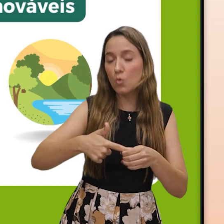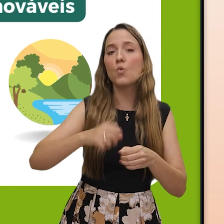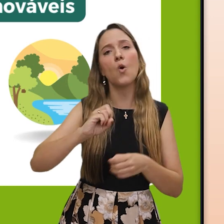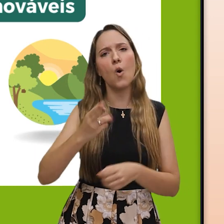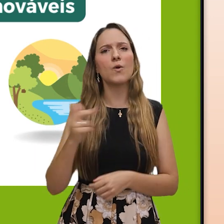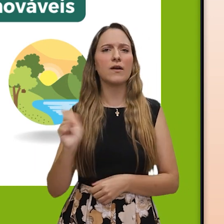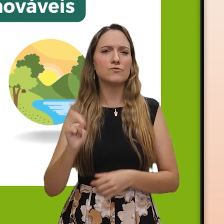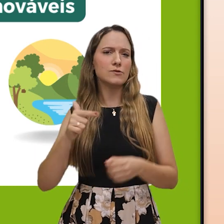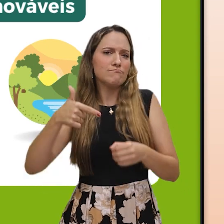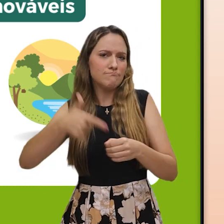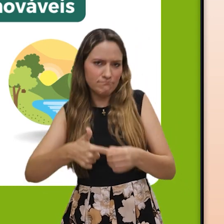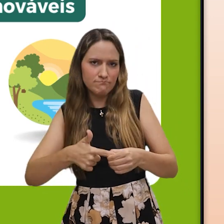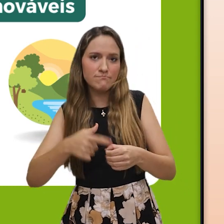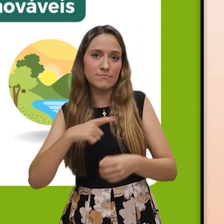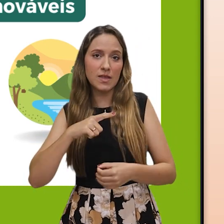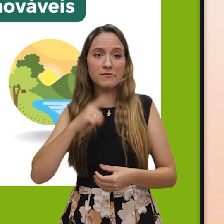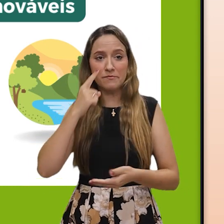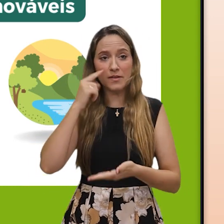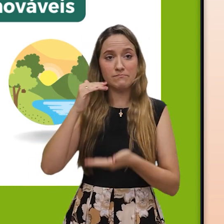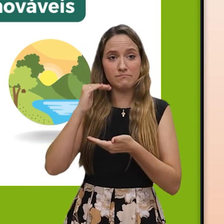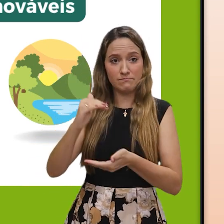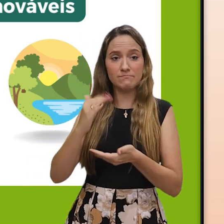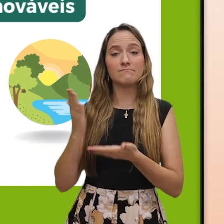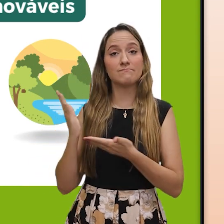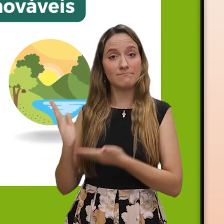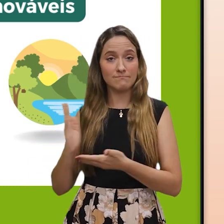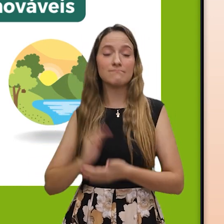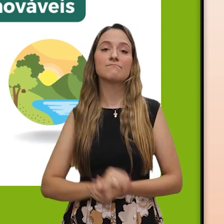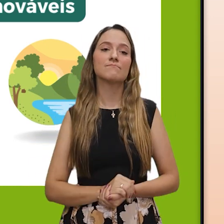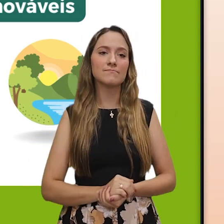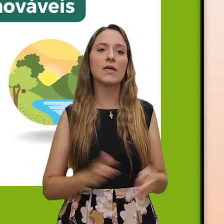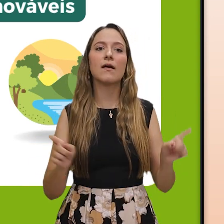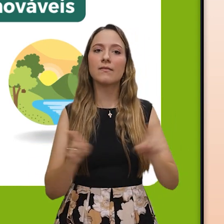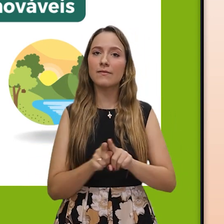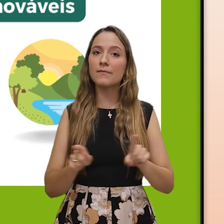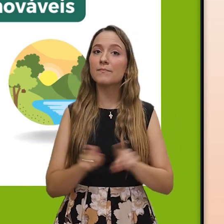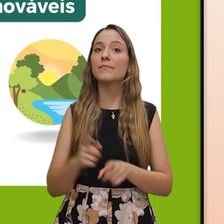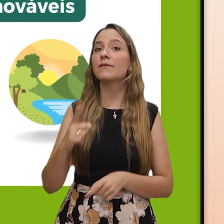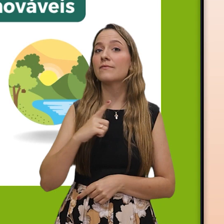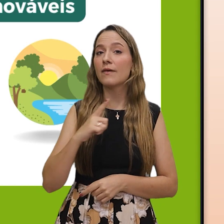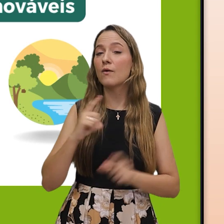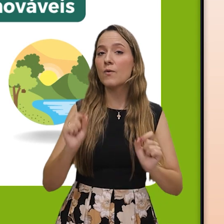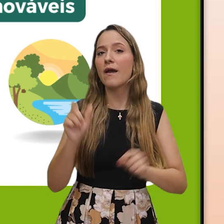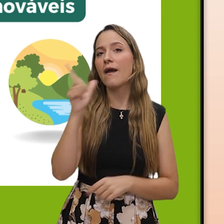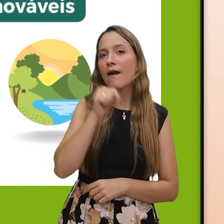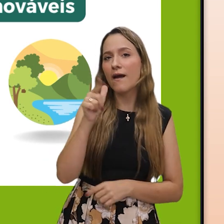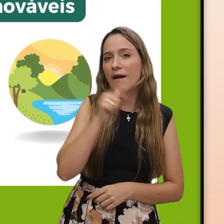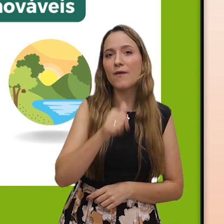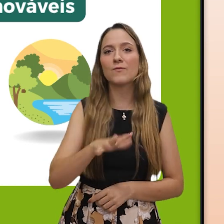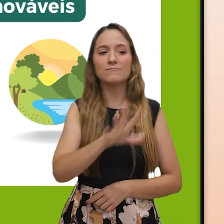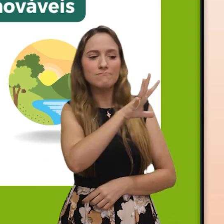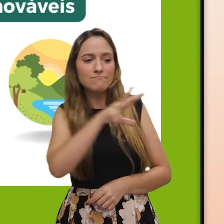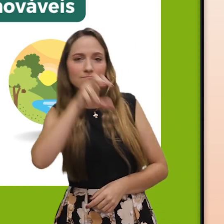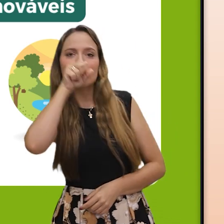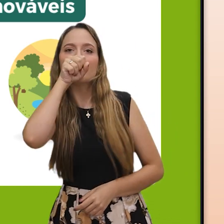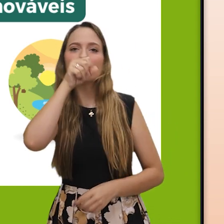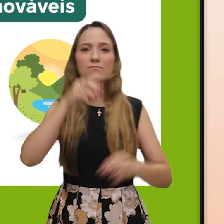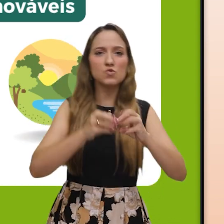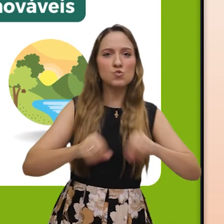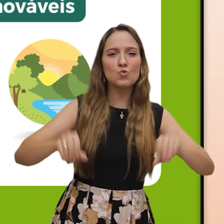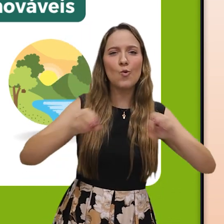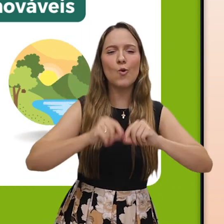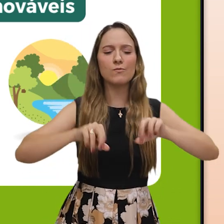o petróleo ou a gasolina que está dentro desse recipiente. E temos a